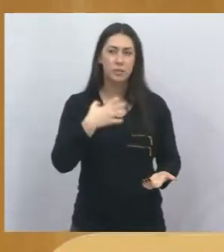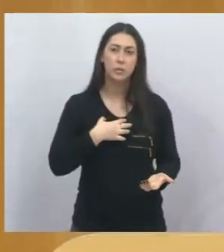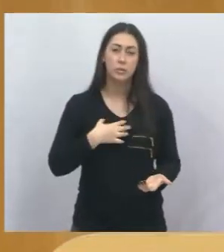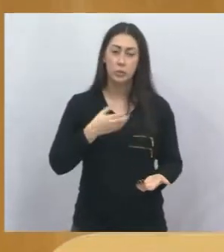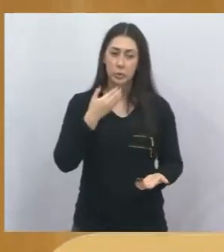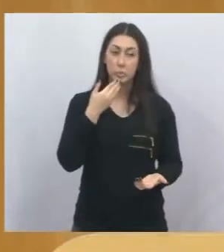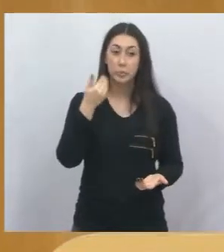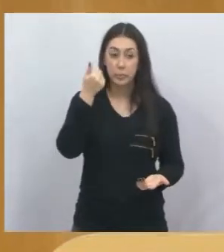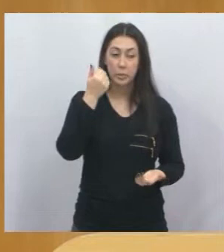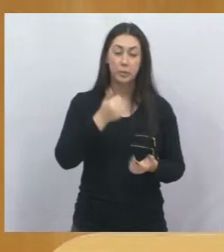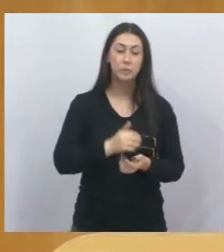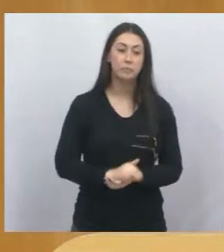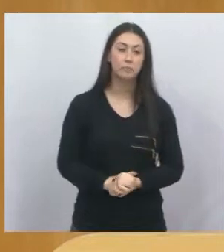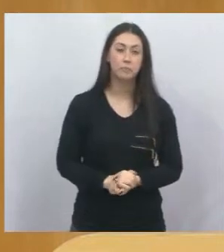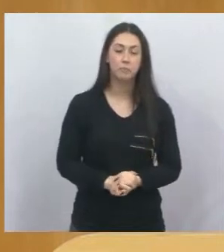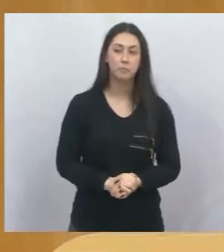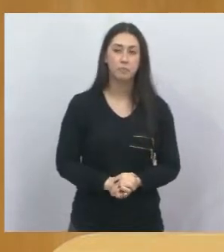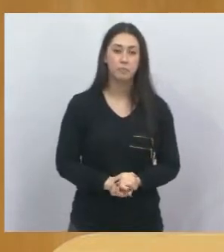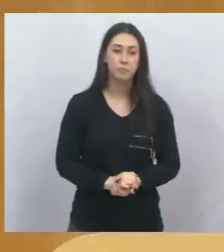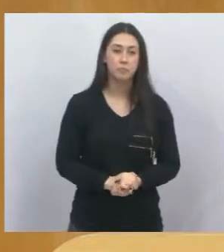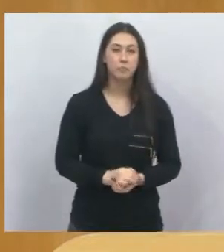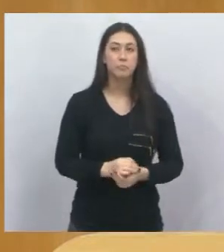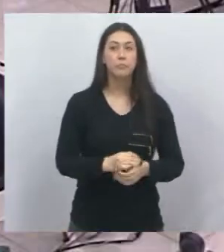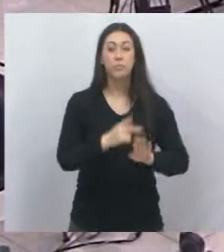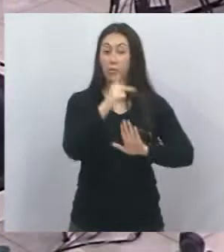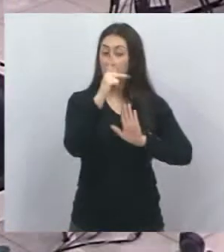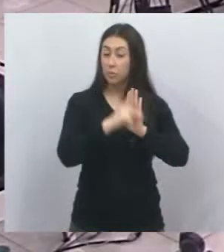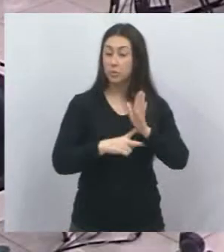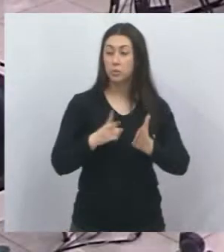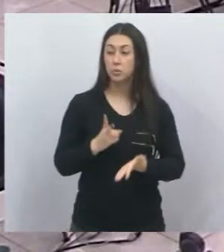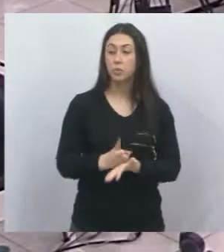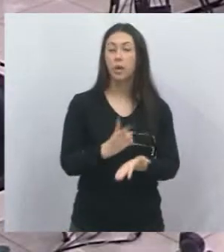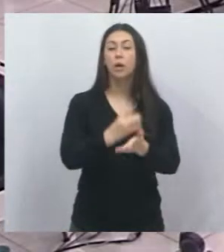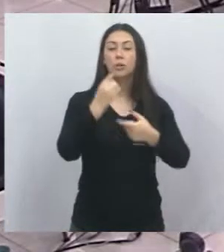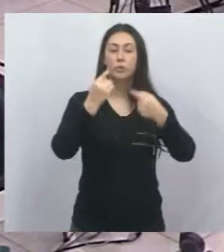a população. O projeto continua em discussão.